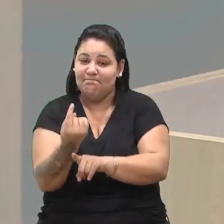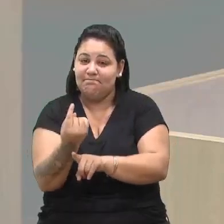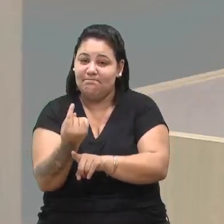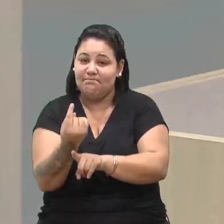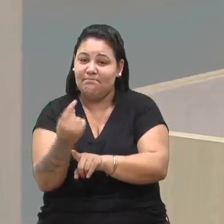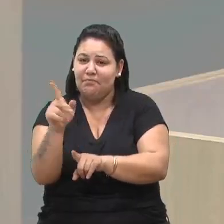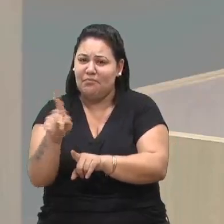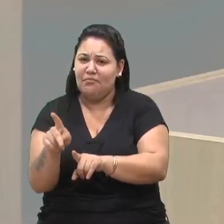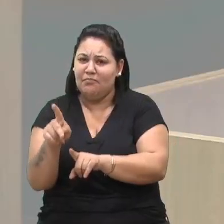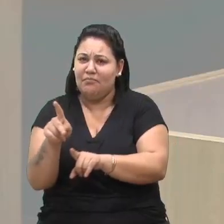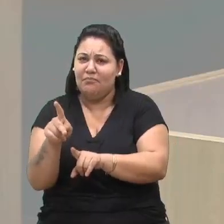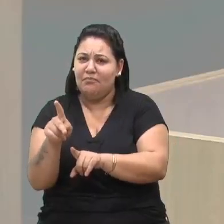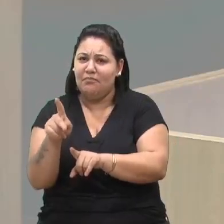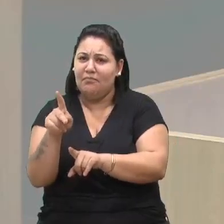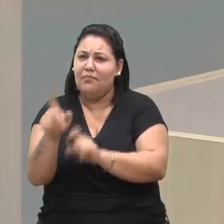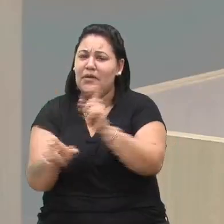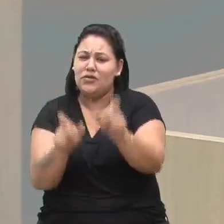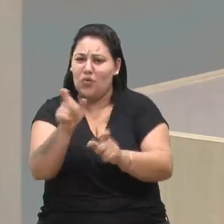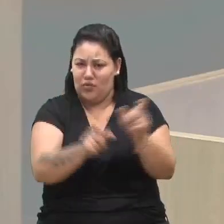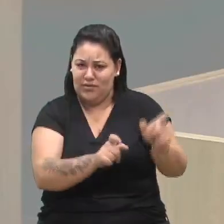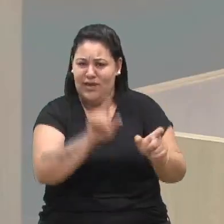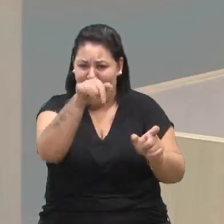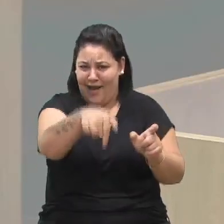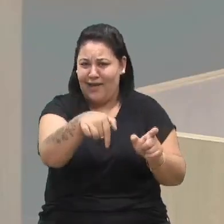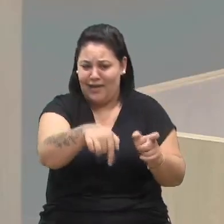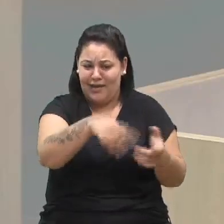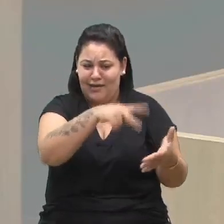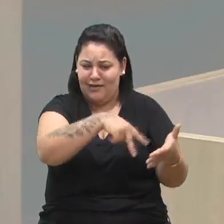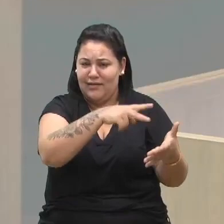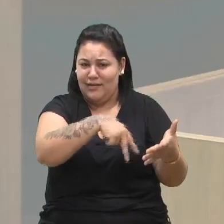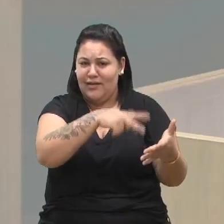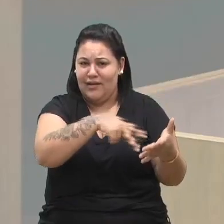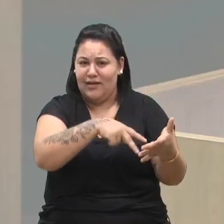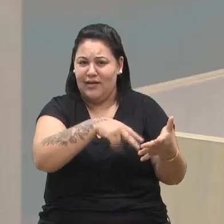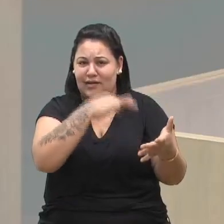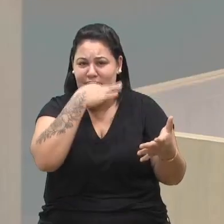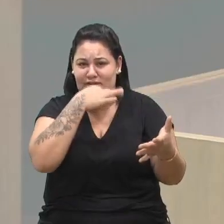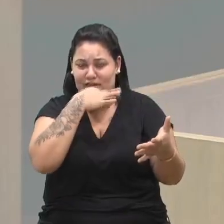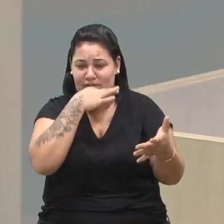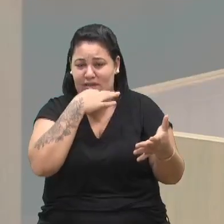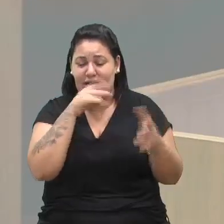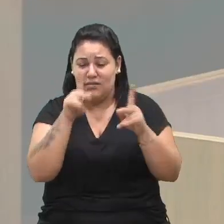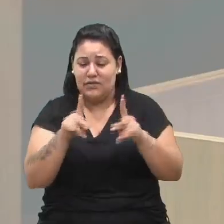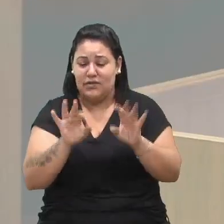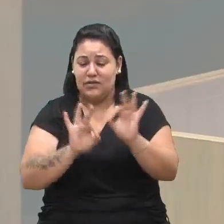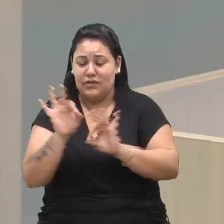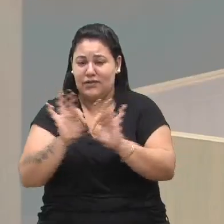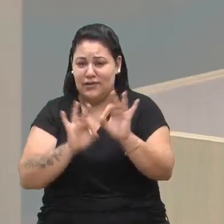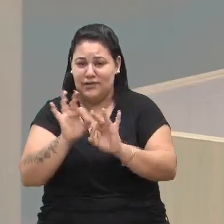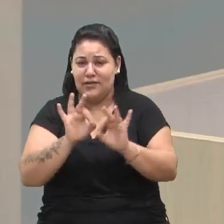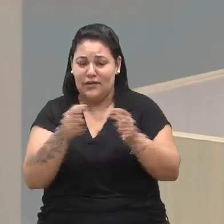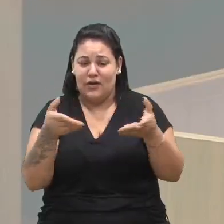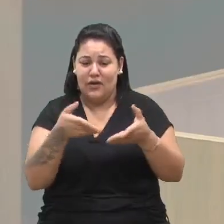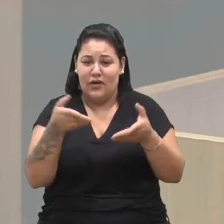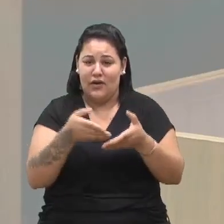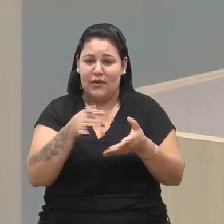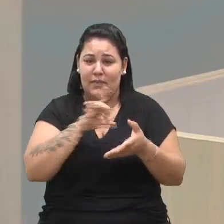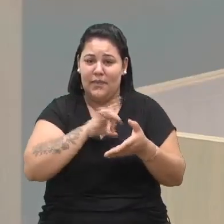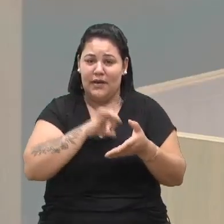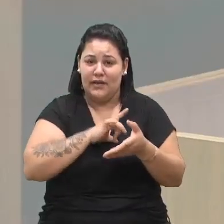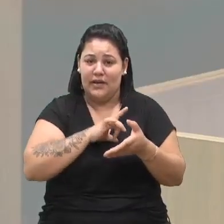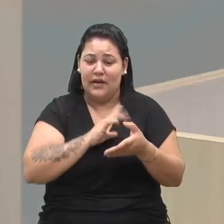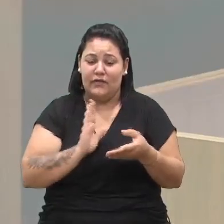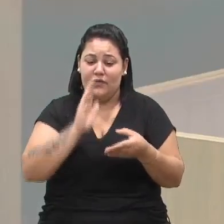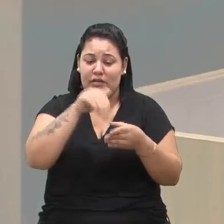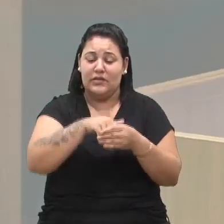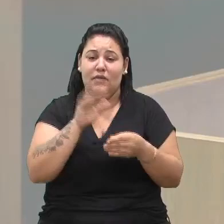os eleitores de Caxias do Sul, a todos aqueles que estão se preparando de uma maneira ou de outra para as eleições que vão acontecer esse